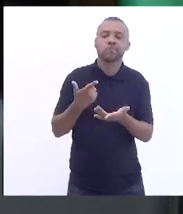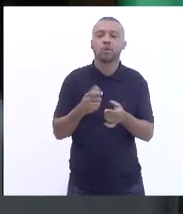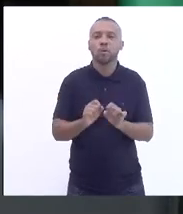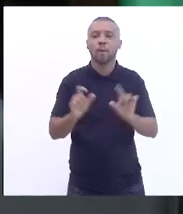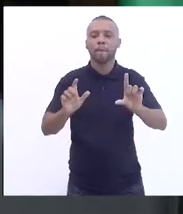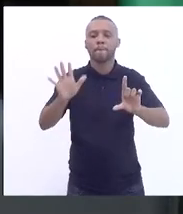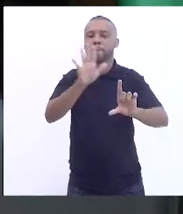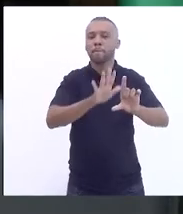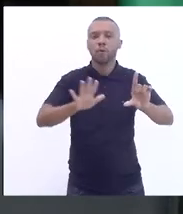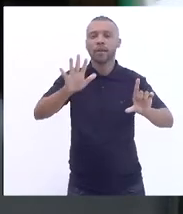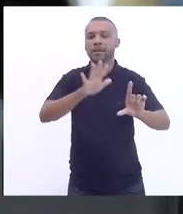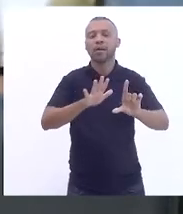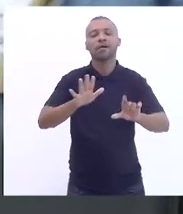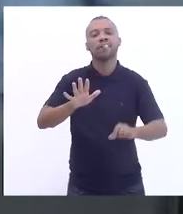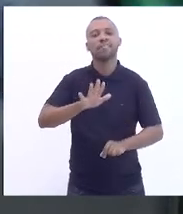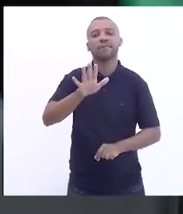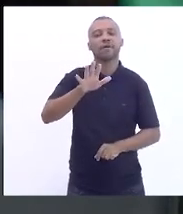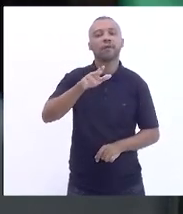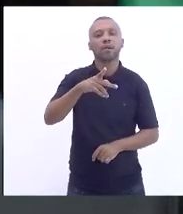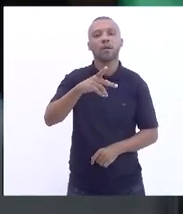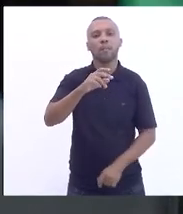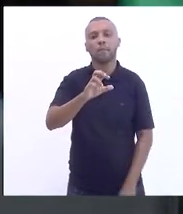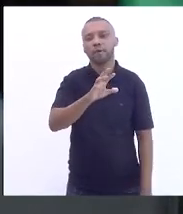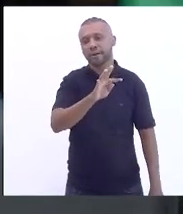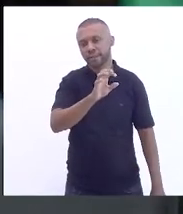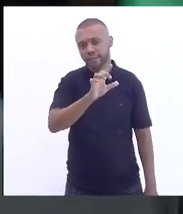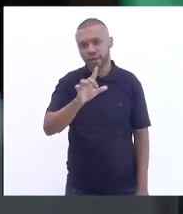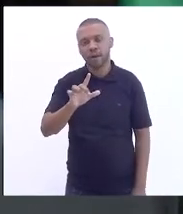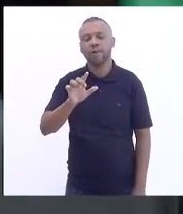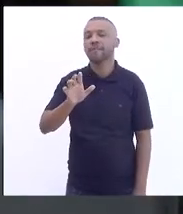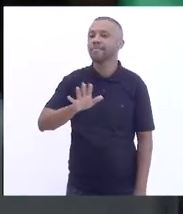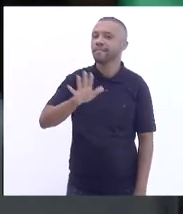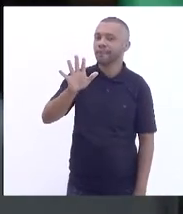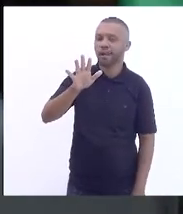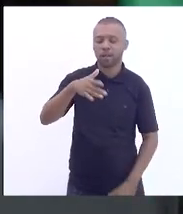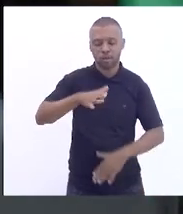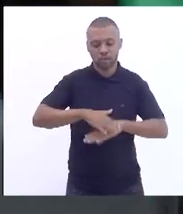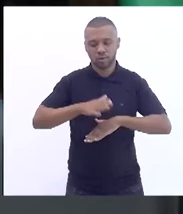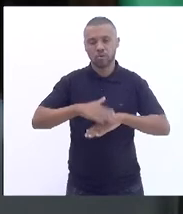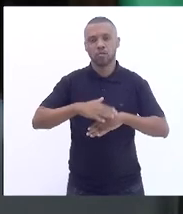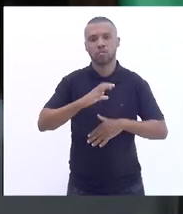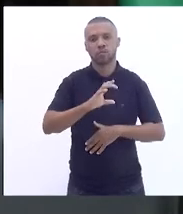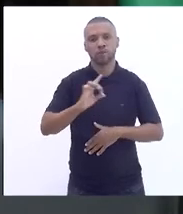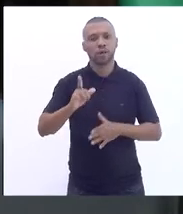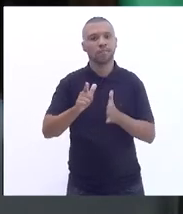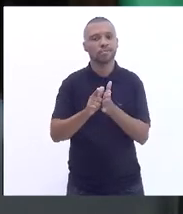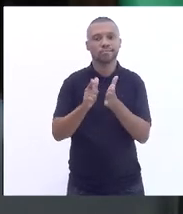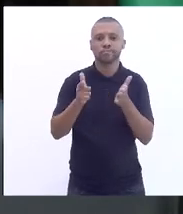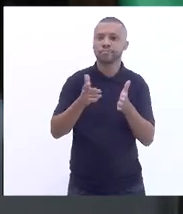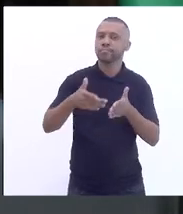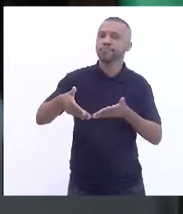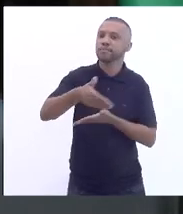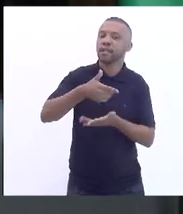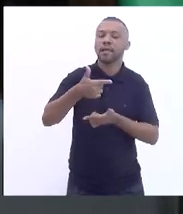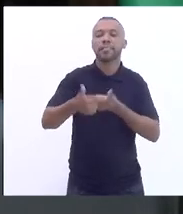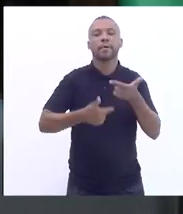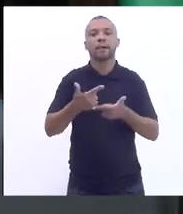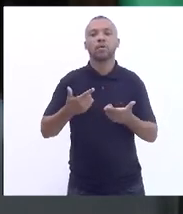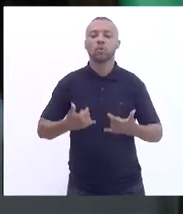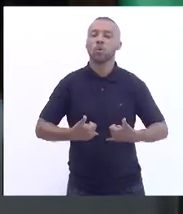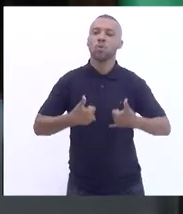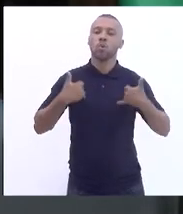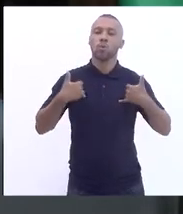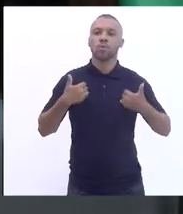favelas onde ou sou colaborador seu coordenador de Jornalismo e trabalha com muito orgulho